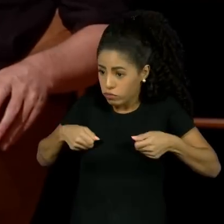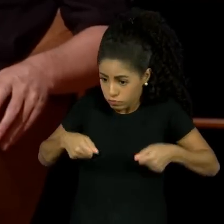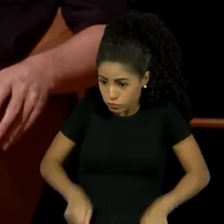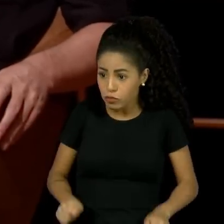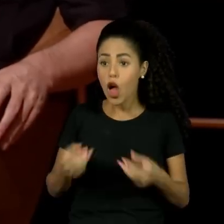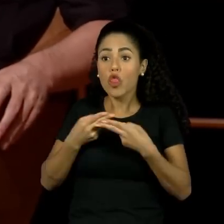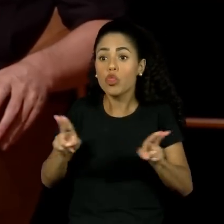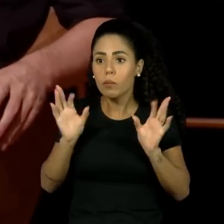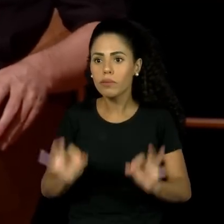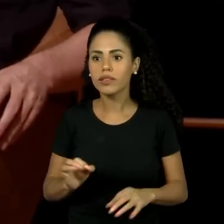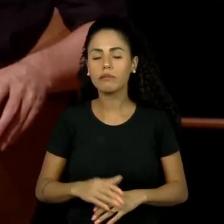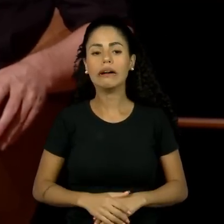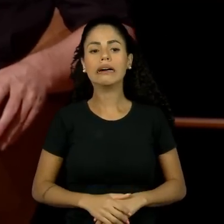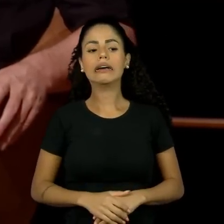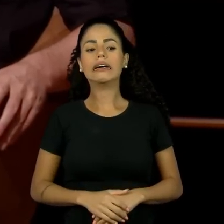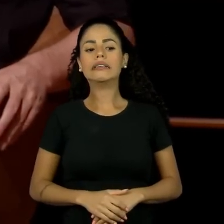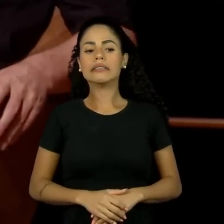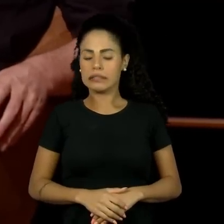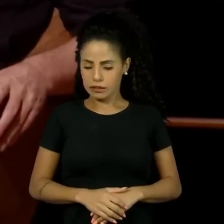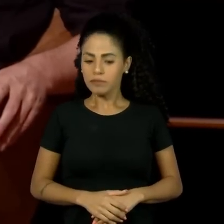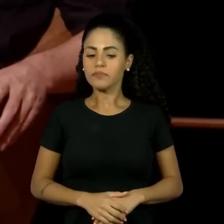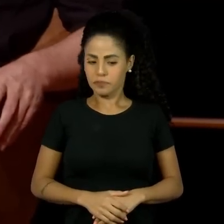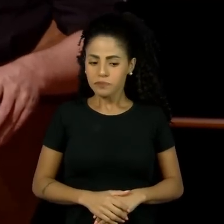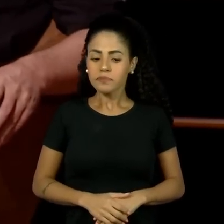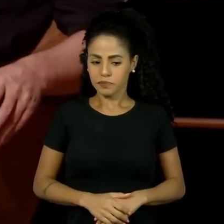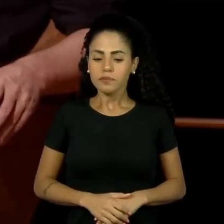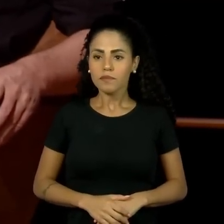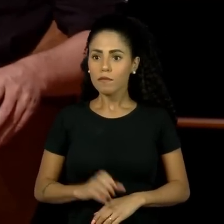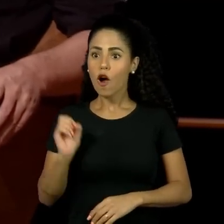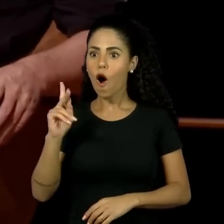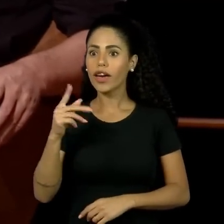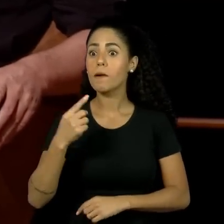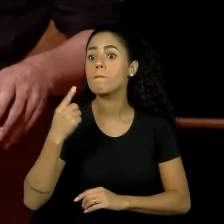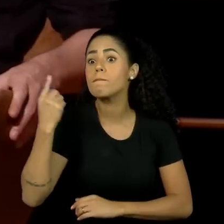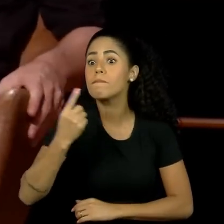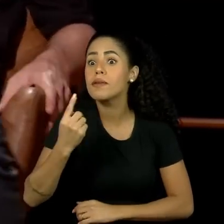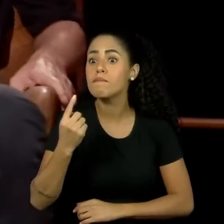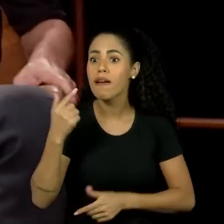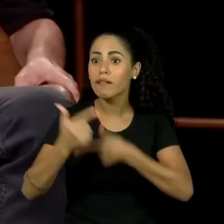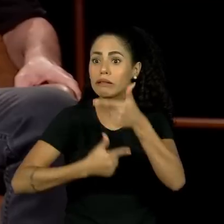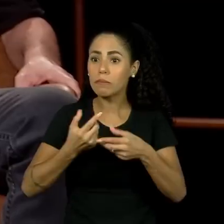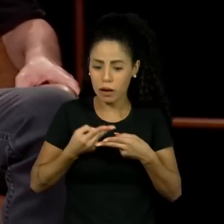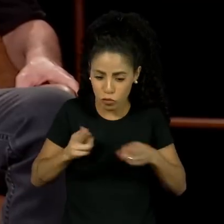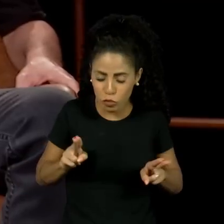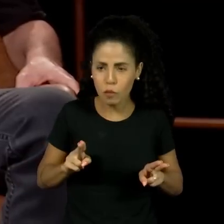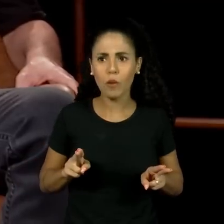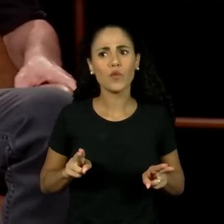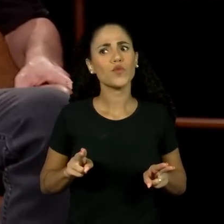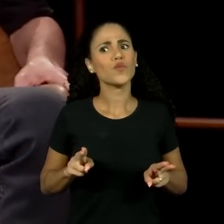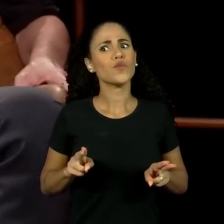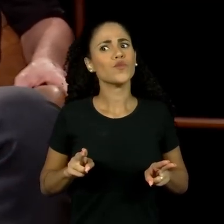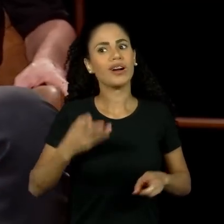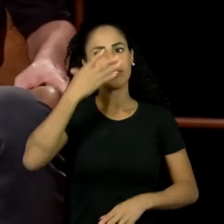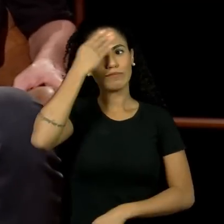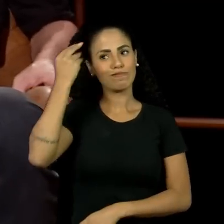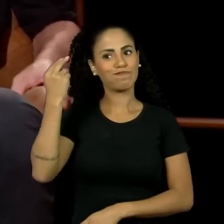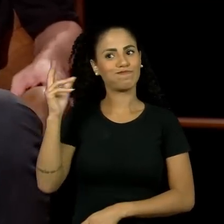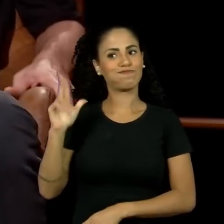né? Eita! Primeiro trabalho nu não é fácil. E na estreia